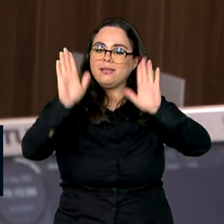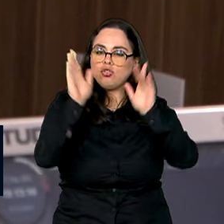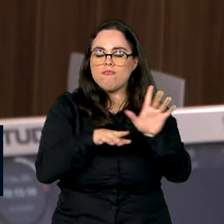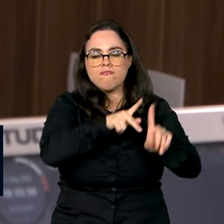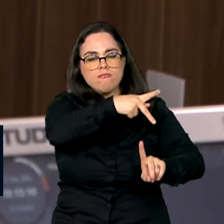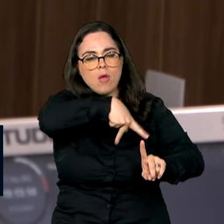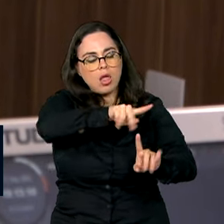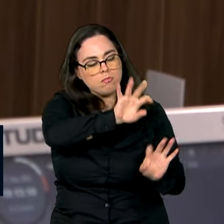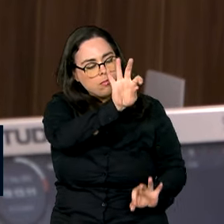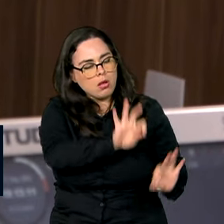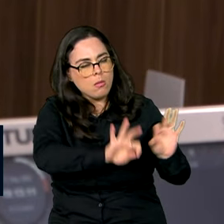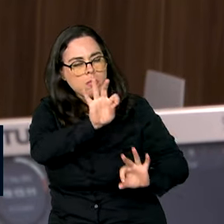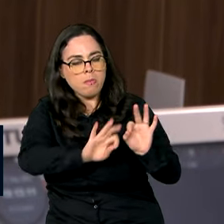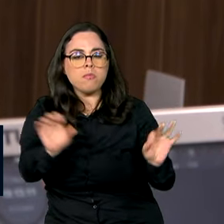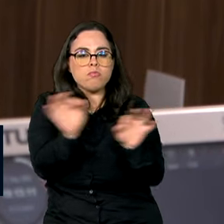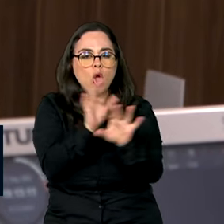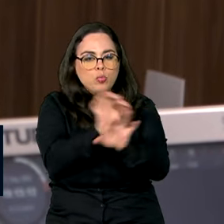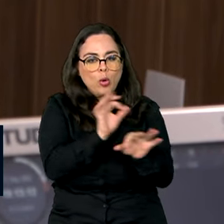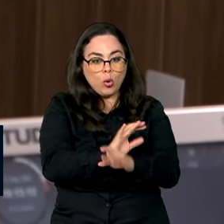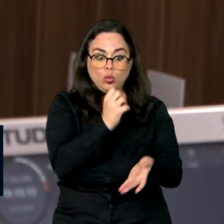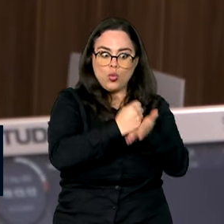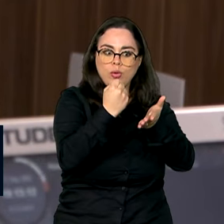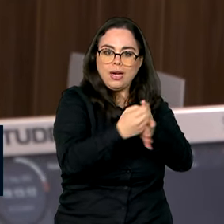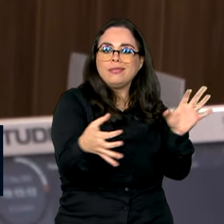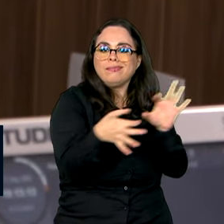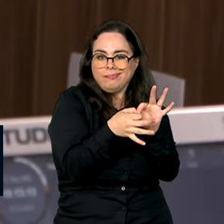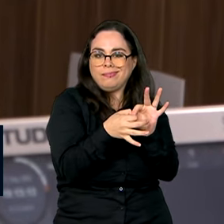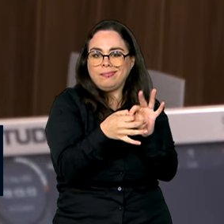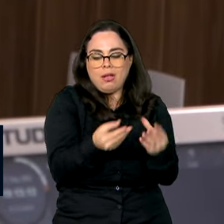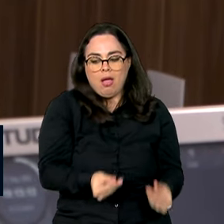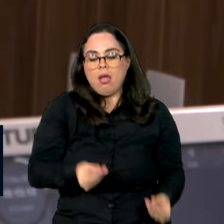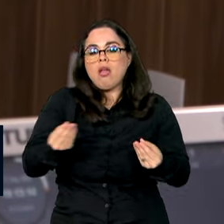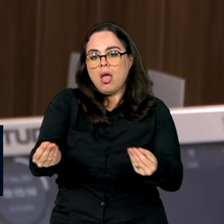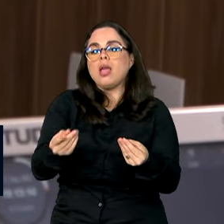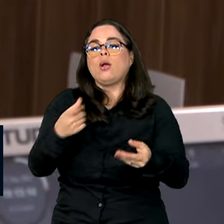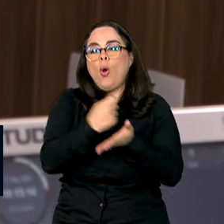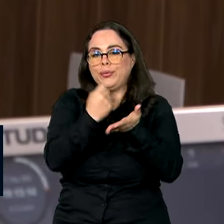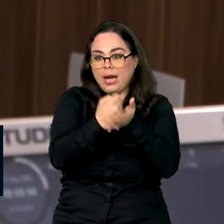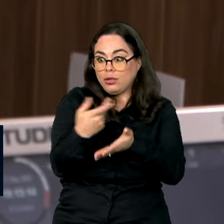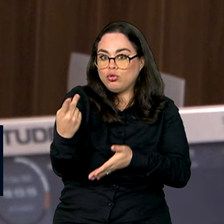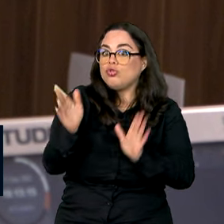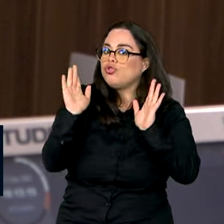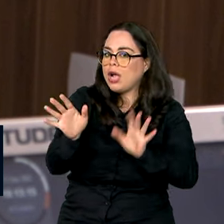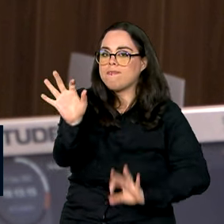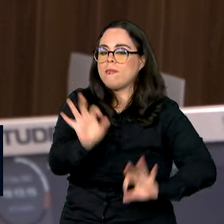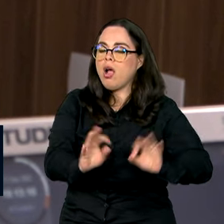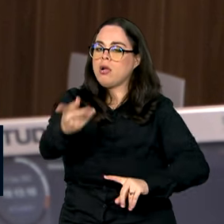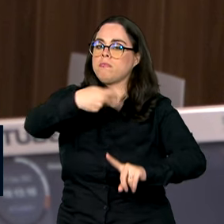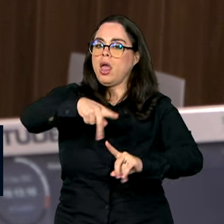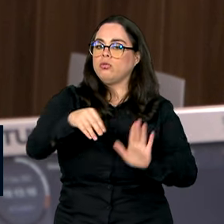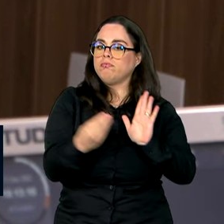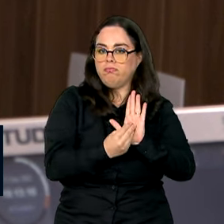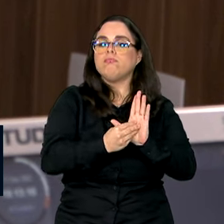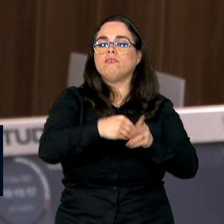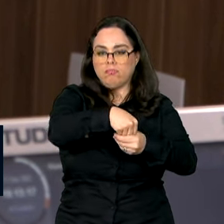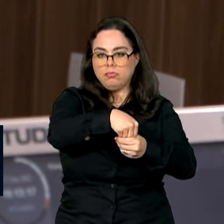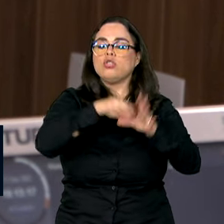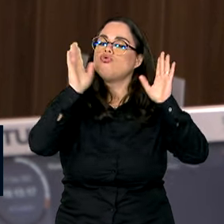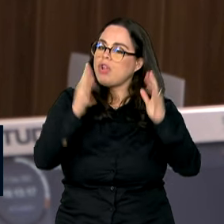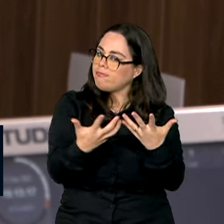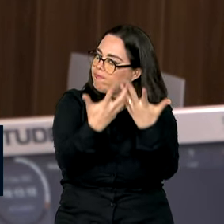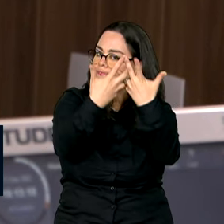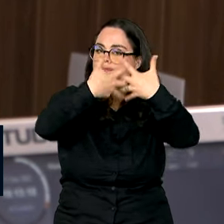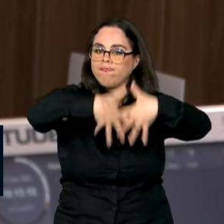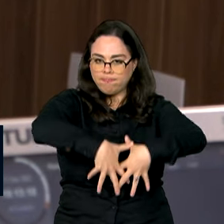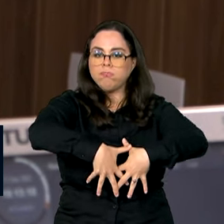planos, já tinha no contrato de concessão de fazer a reforma no aeroporto, já está em pleno, né,